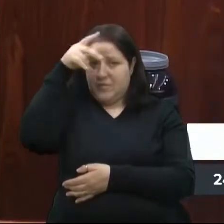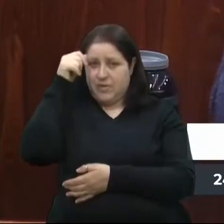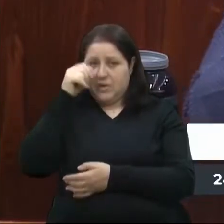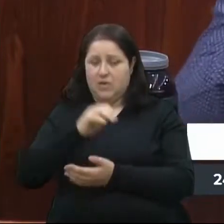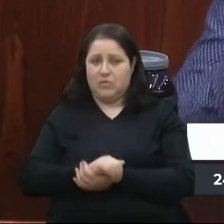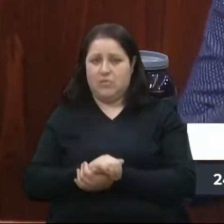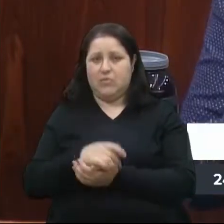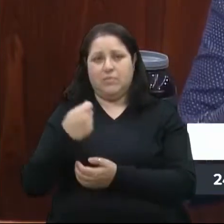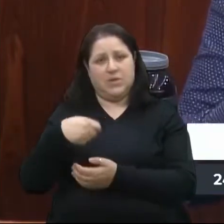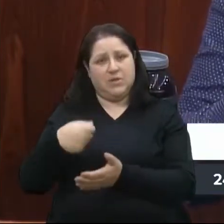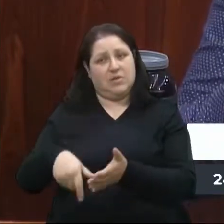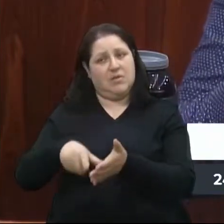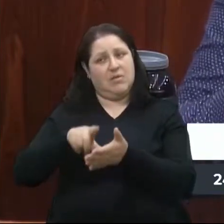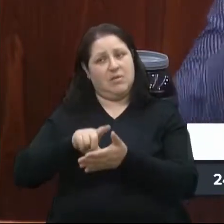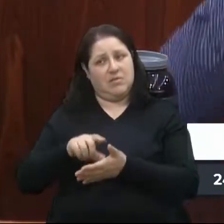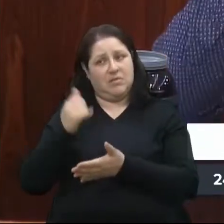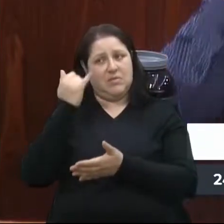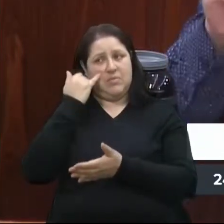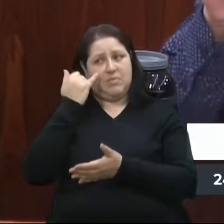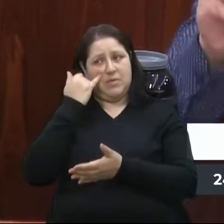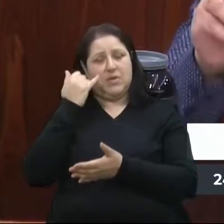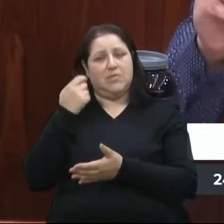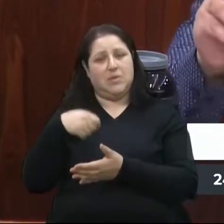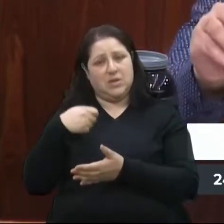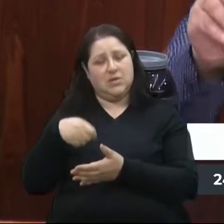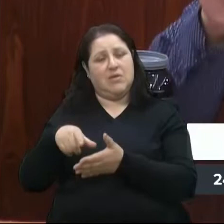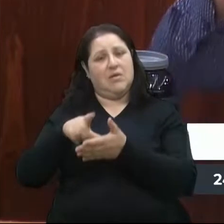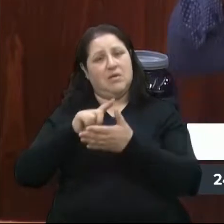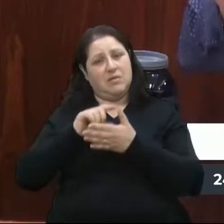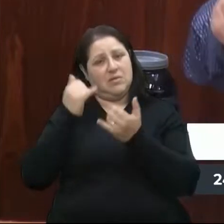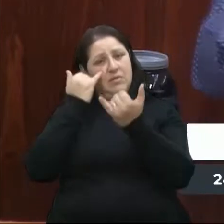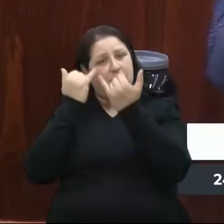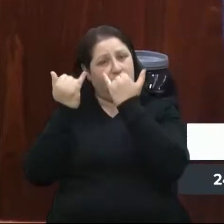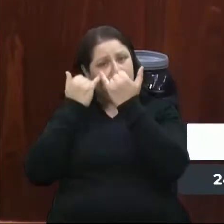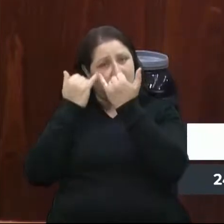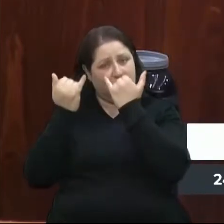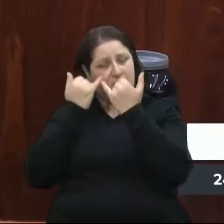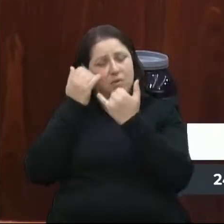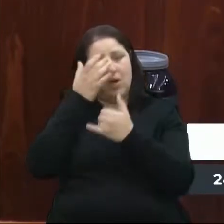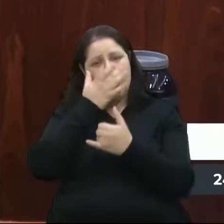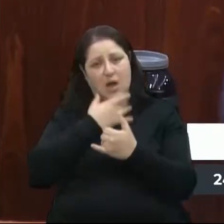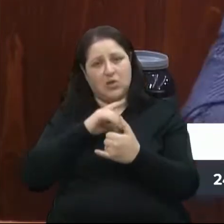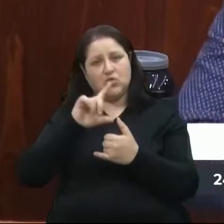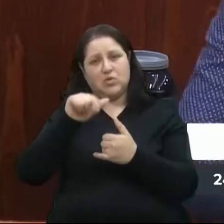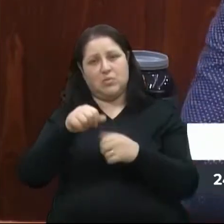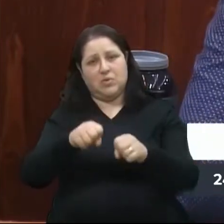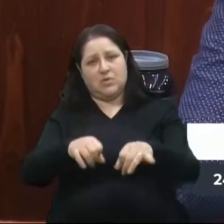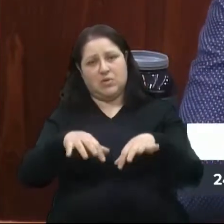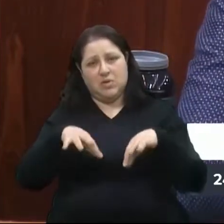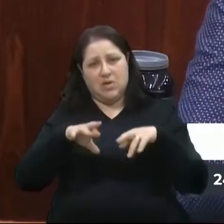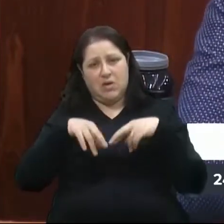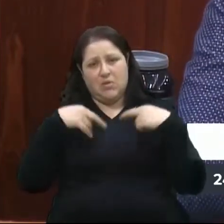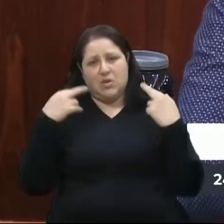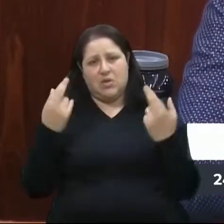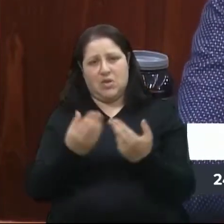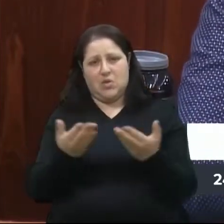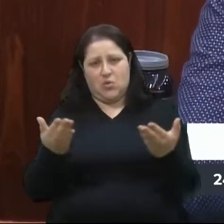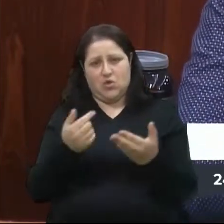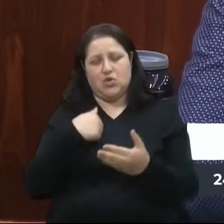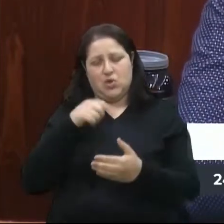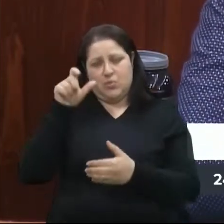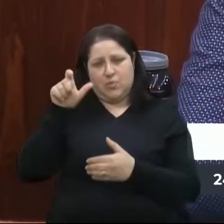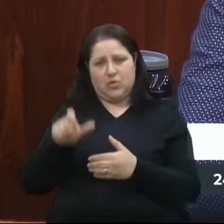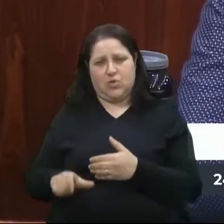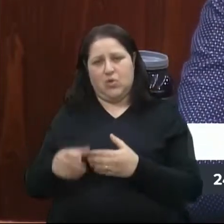tinha anunciado essa situação, mas eu acho que todas essas informações, na audiência pública ou reunião, eu vou ser um que